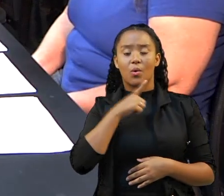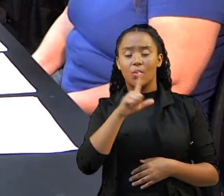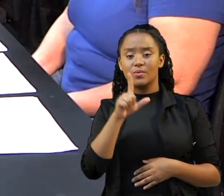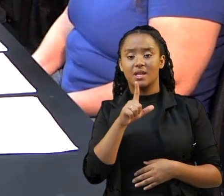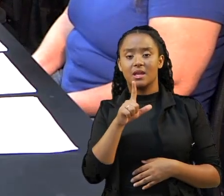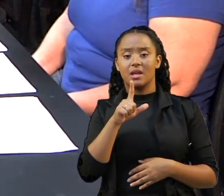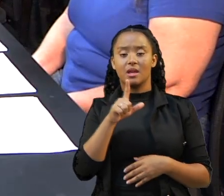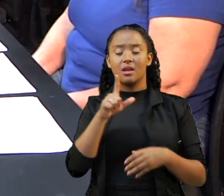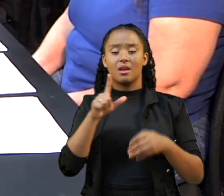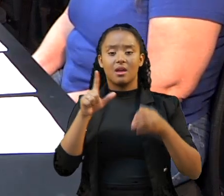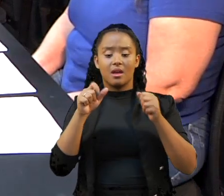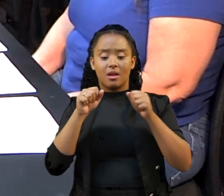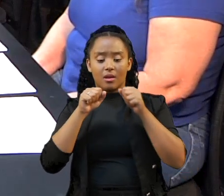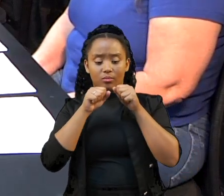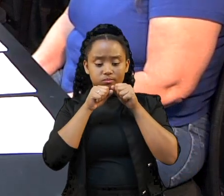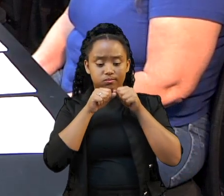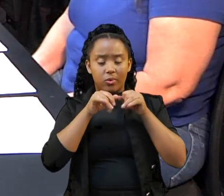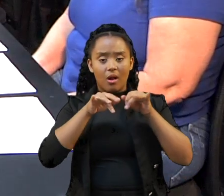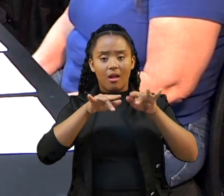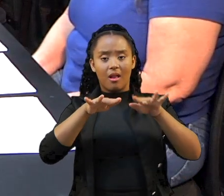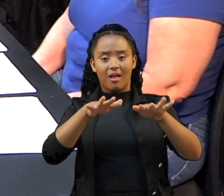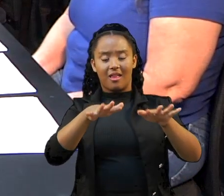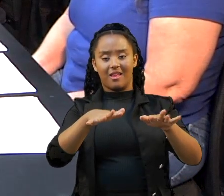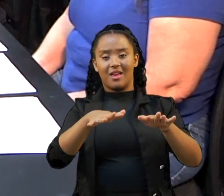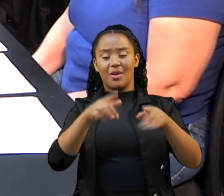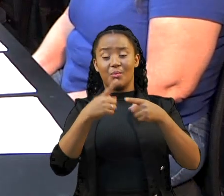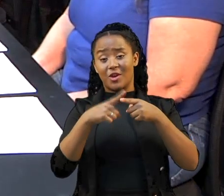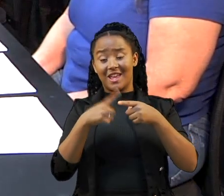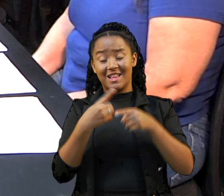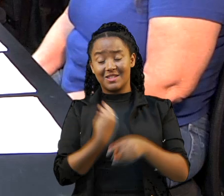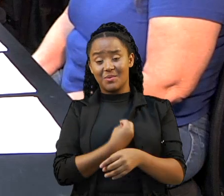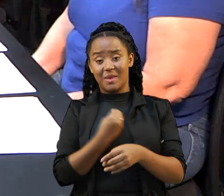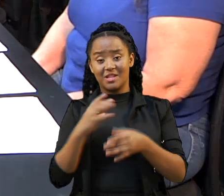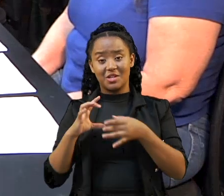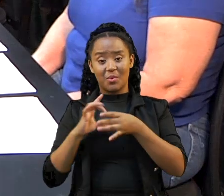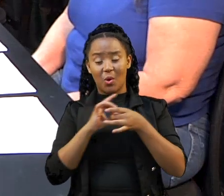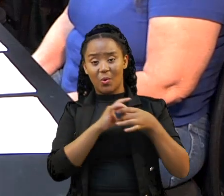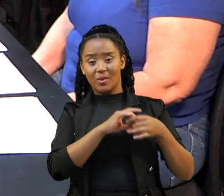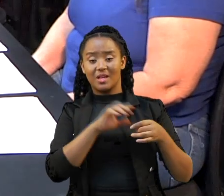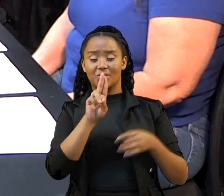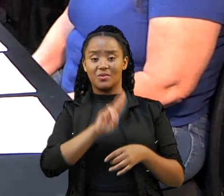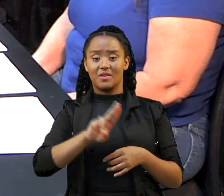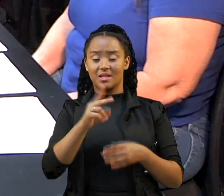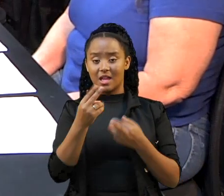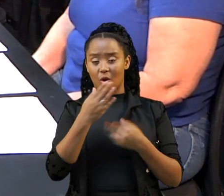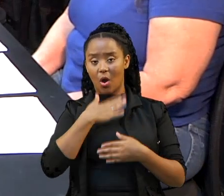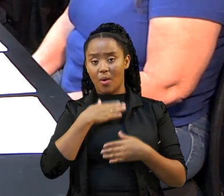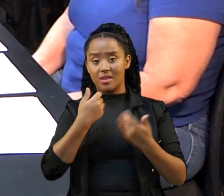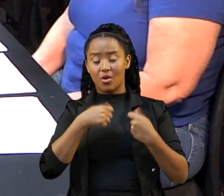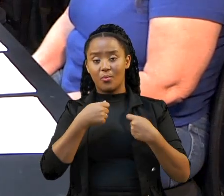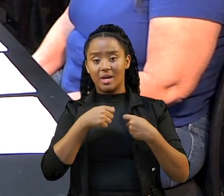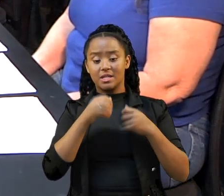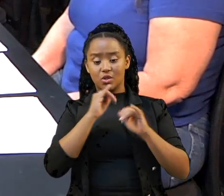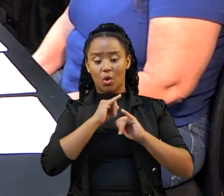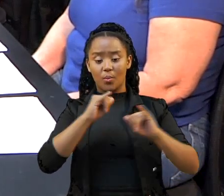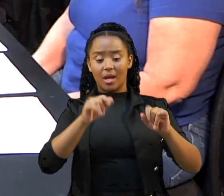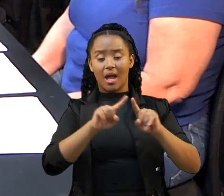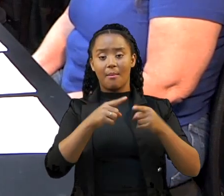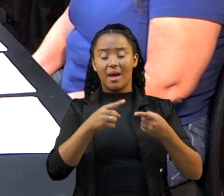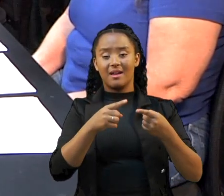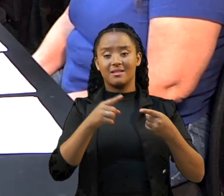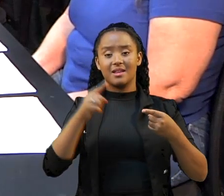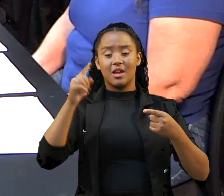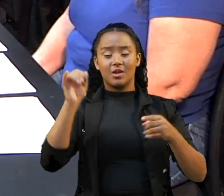conseguir levar isso para eles de uma forma mais acessível, sabe? Eles que não estão nesse contexto de universidade como eu estou. E aí,